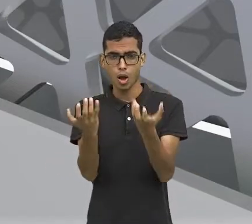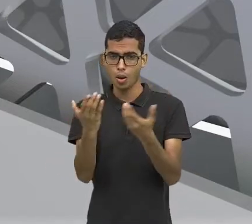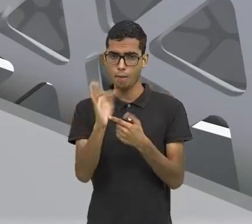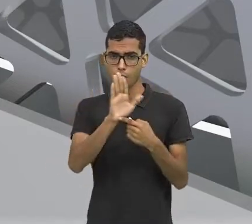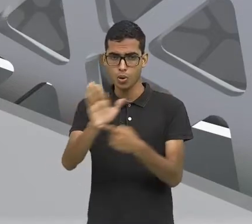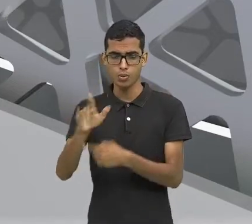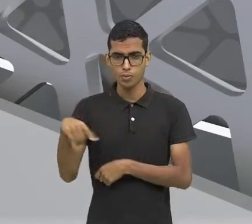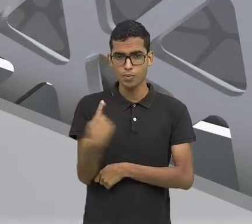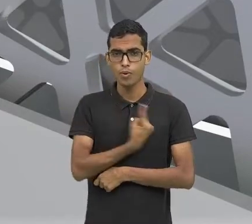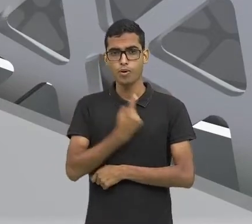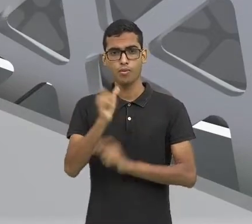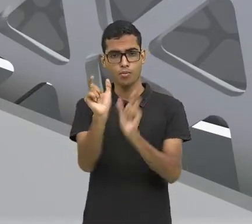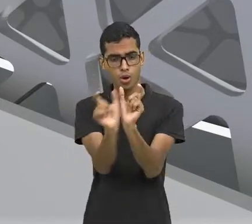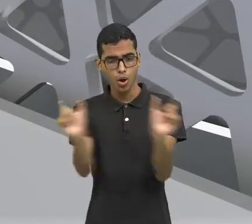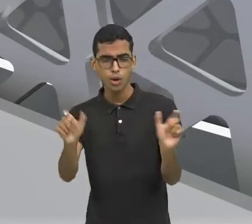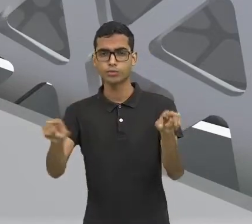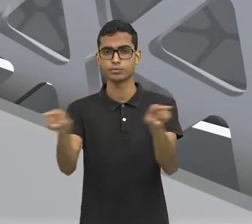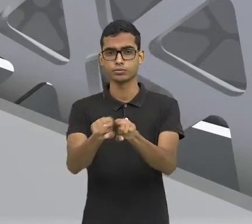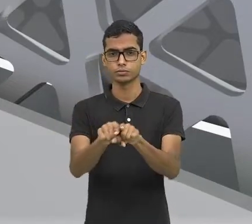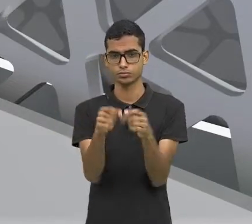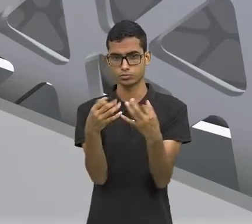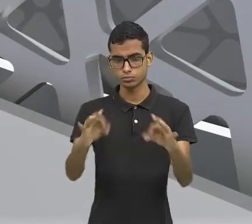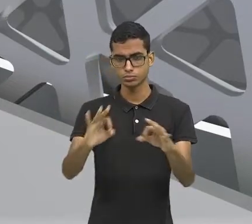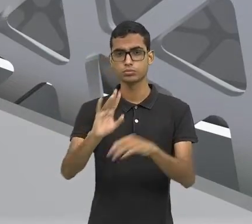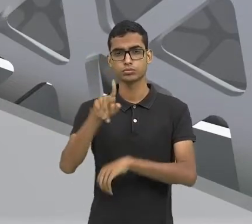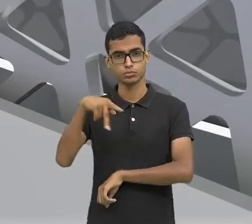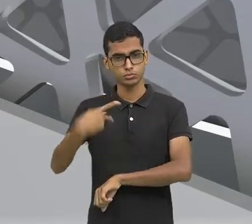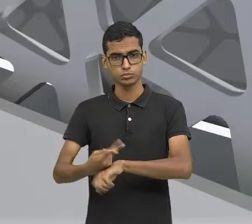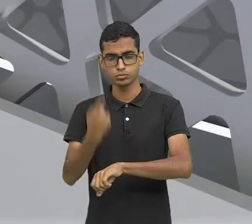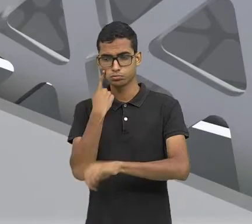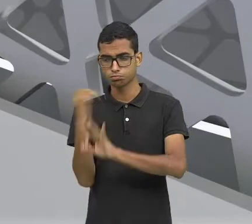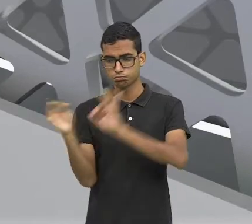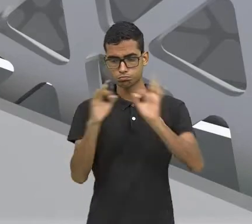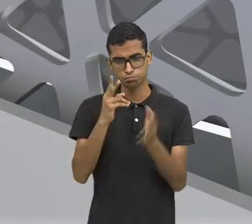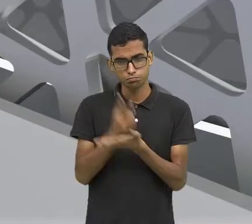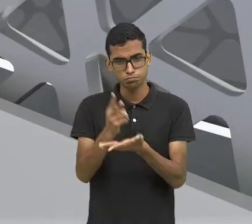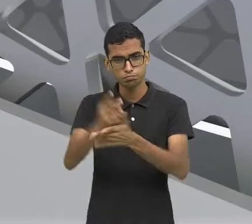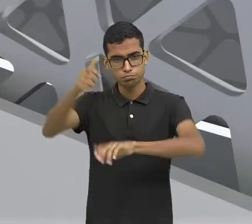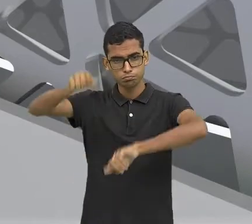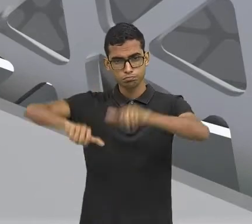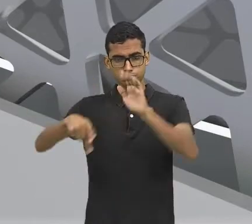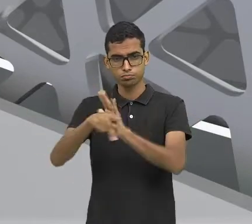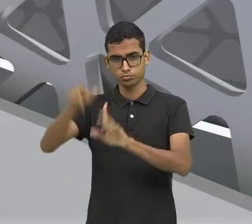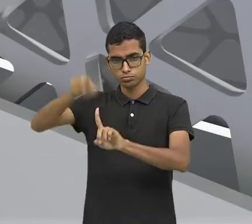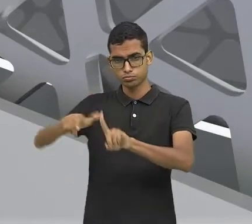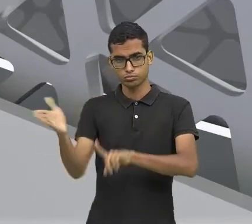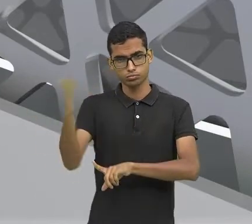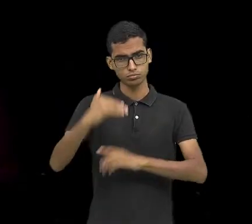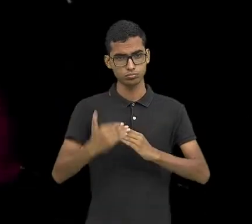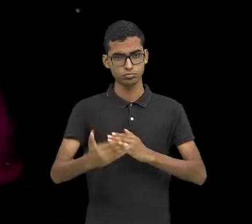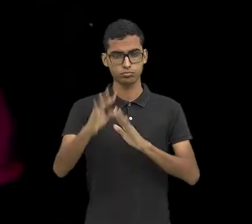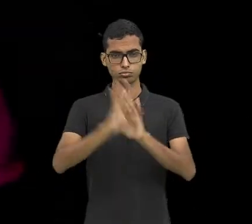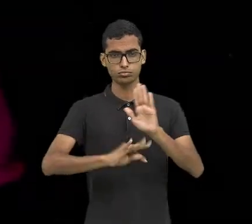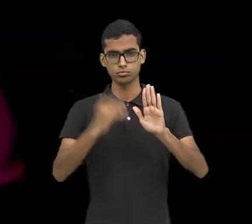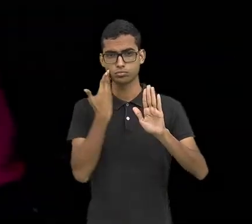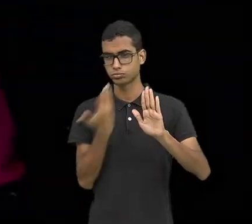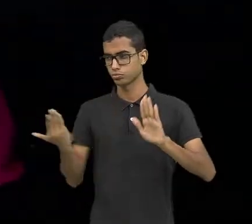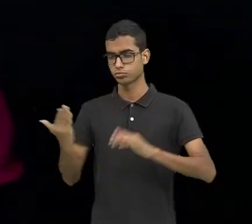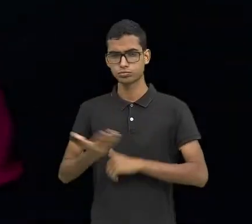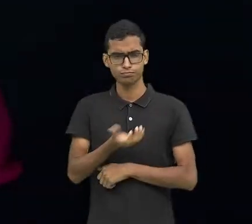nas palavras, tá bom? E daqui a pouquinho a gente continua analisando o sujeito. Então vamos ao nosso texto.